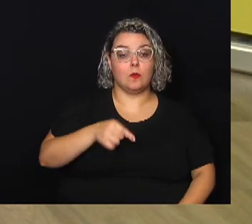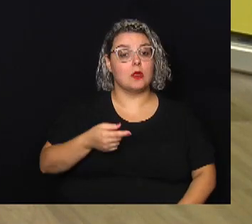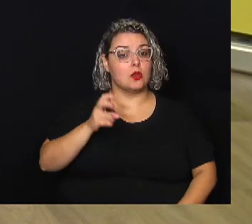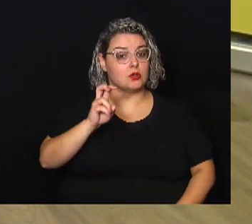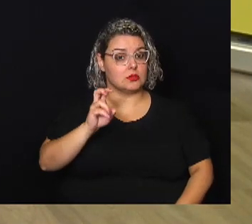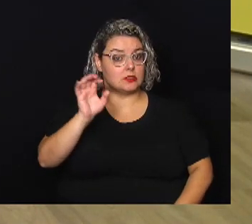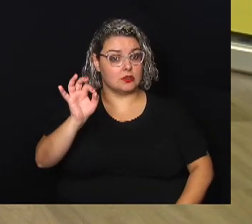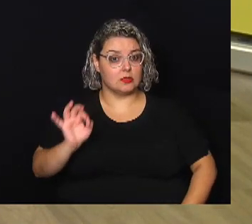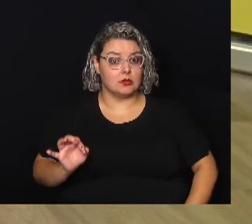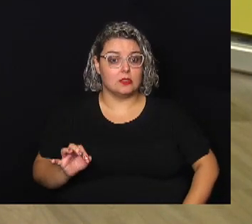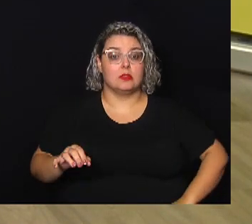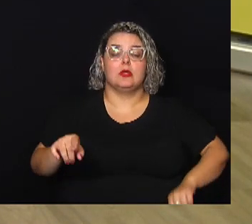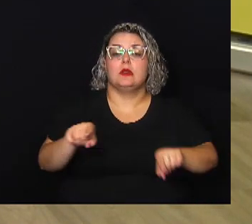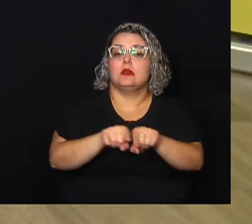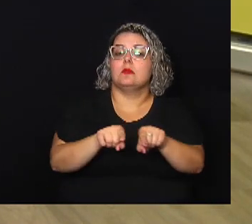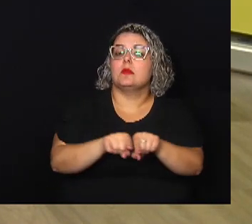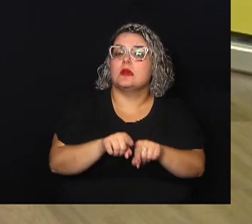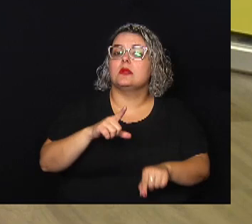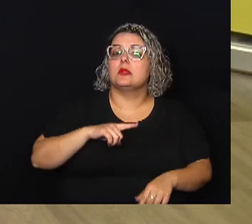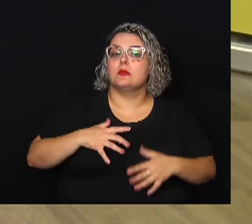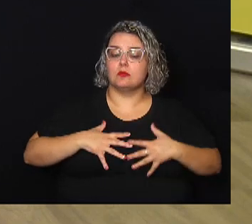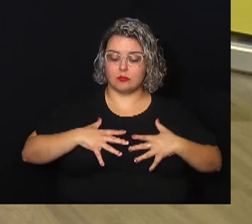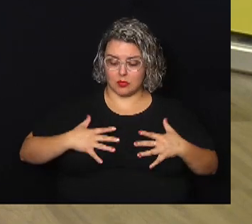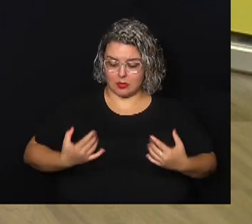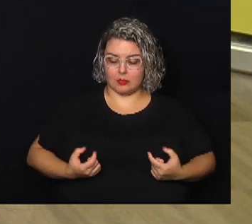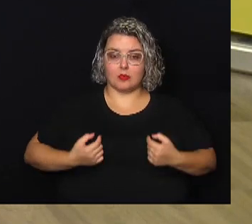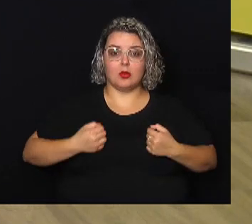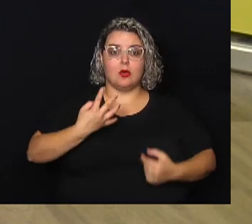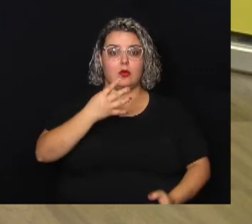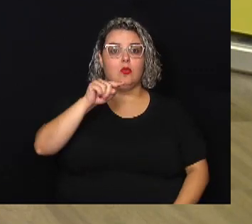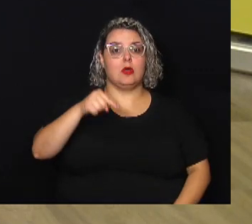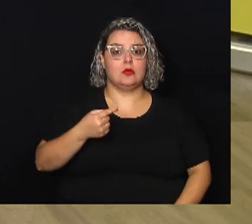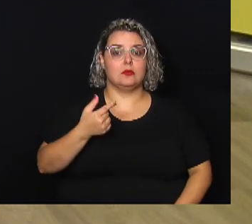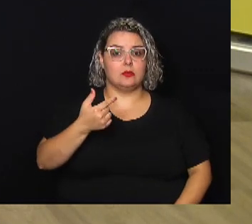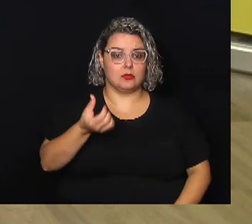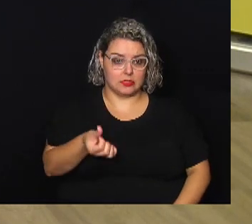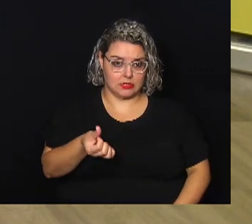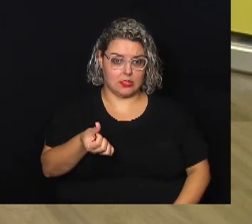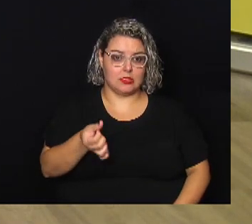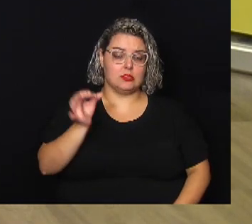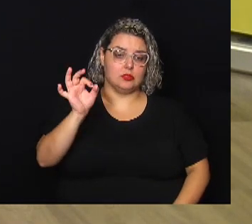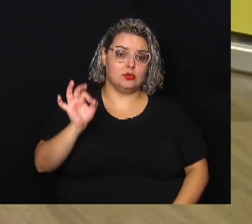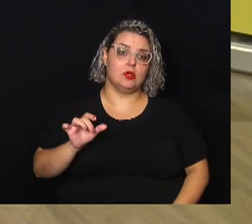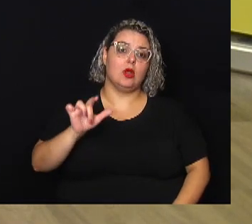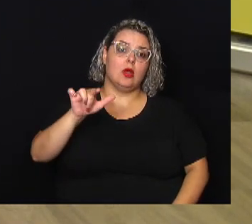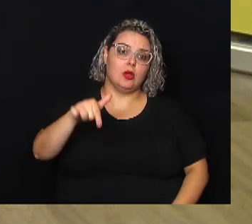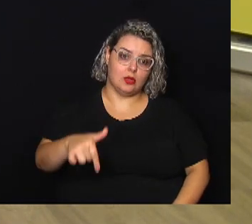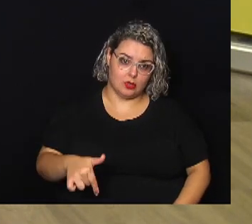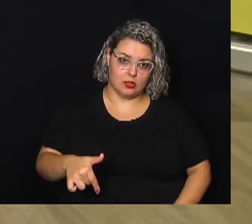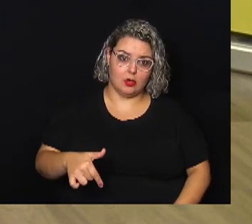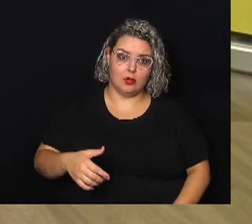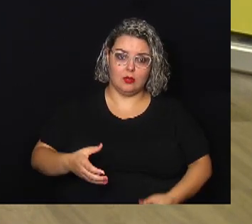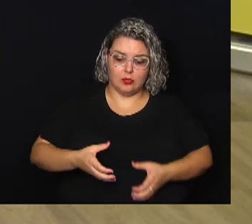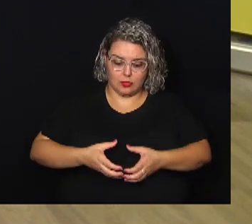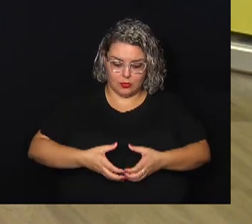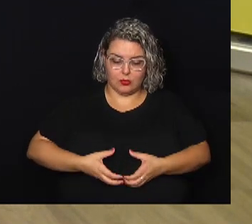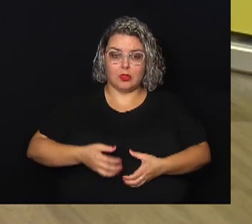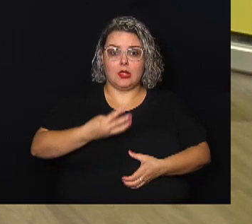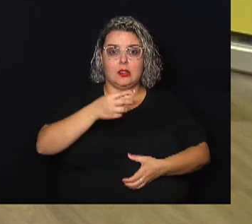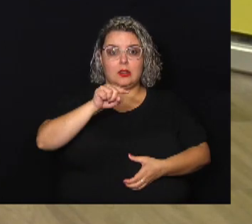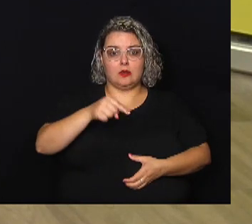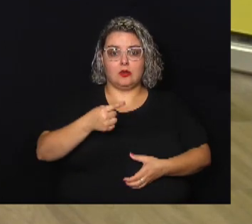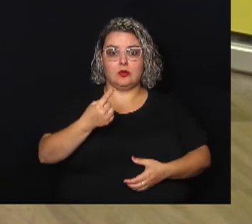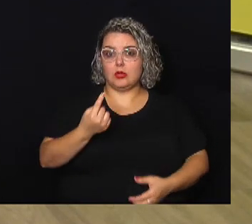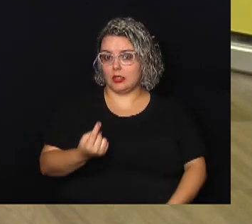6,5%, também temos o de pulmão com 4,6% e depois o estômago com